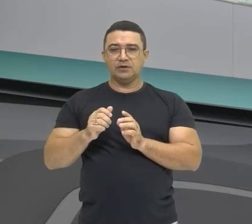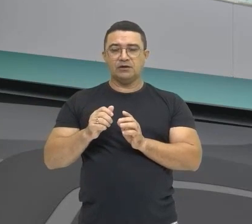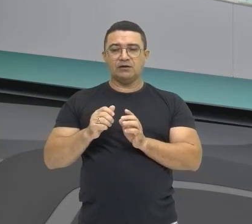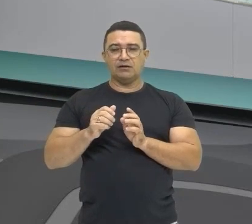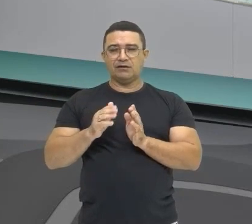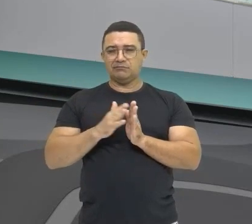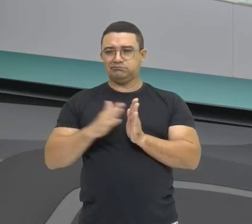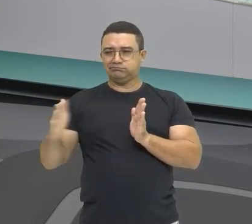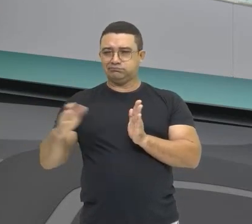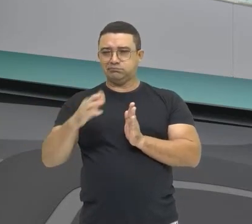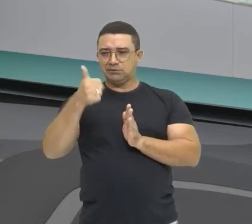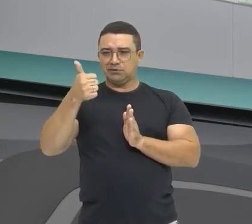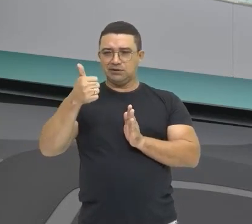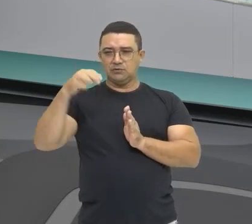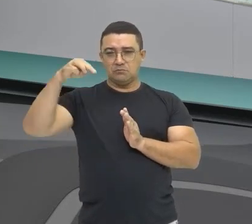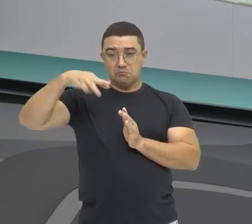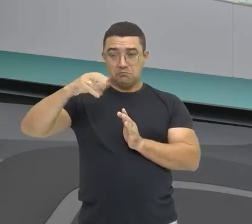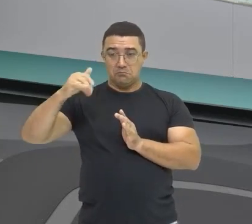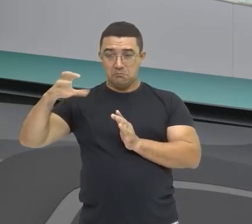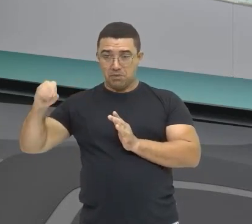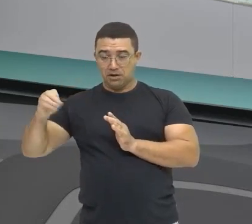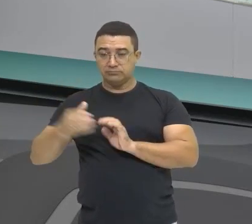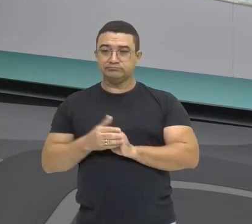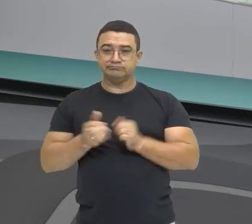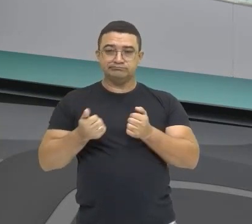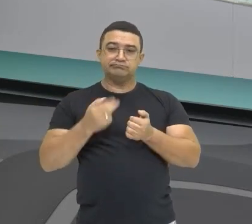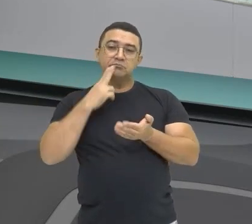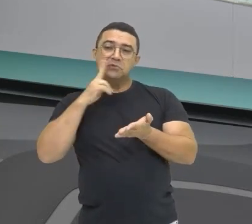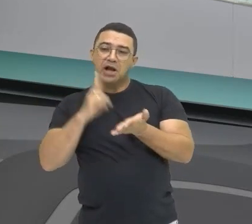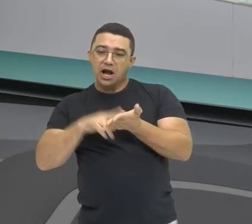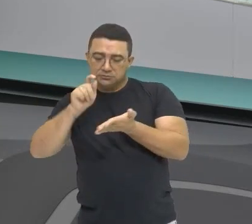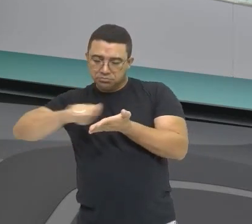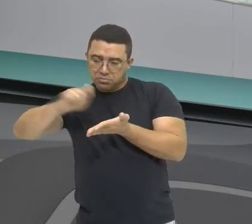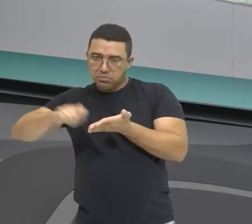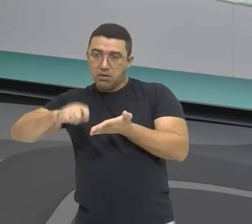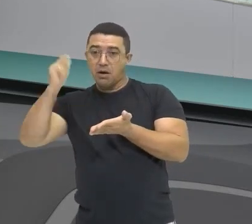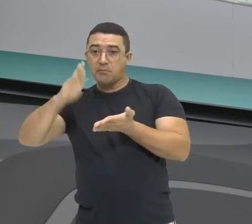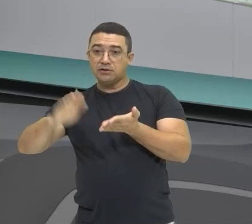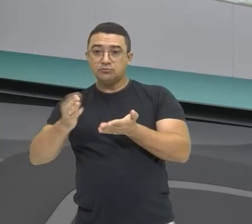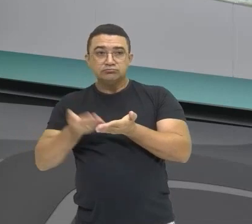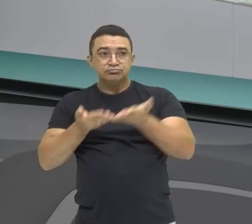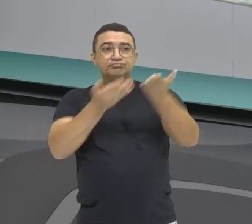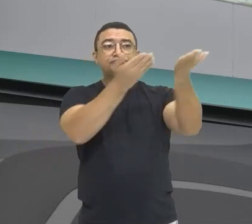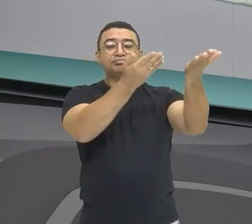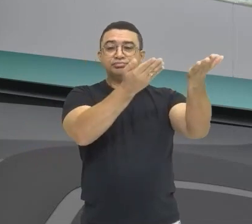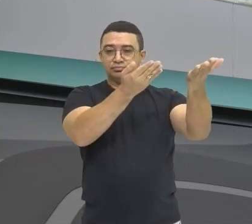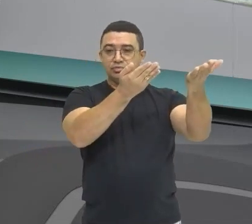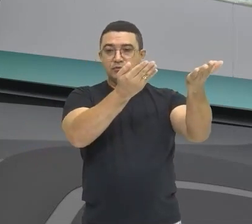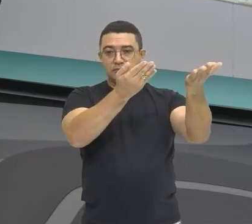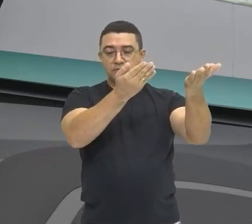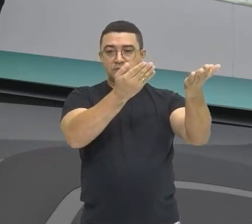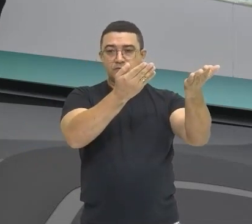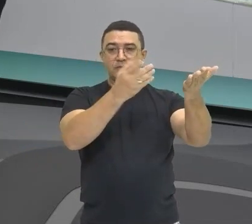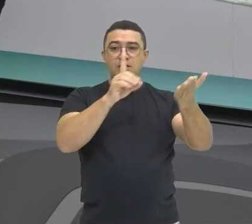e 1º de maio, ao rei Dom Manuel. Foi escrito aqui no Brasil por Pero Vaz de Caminha e